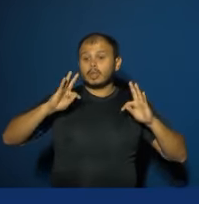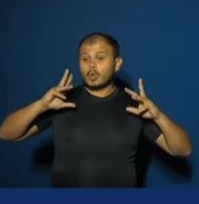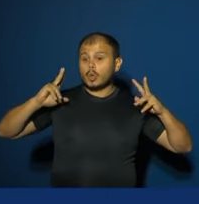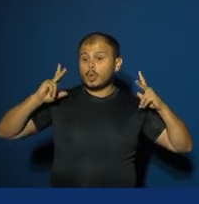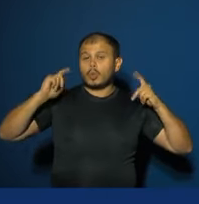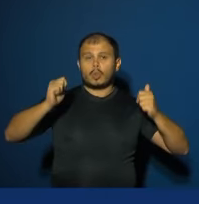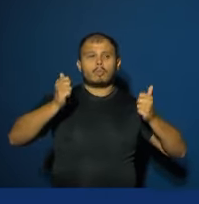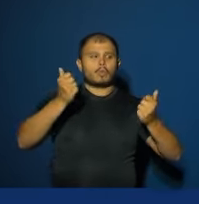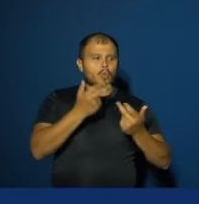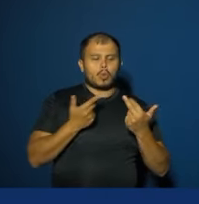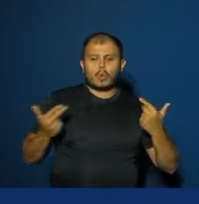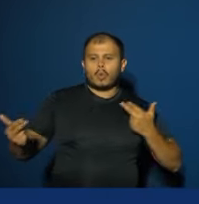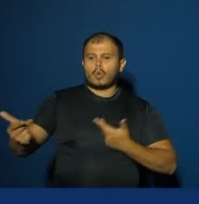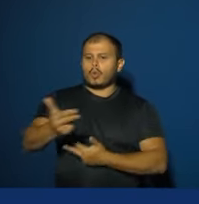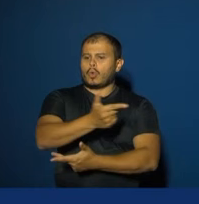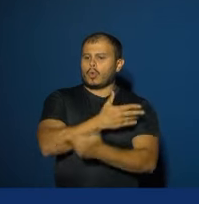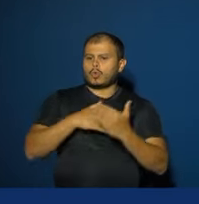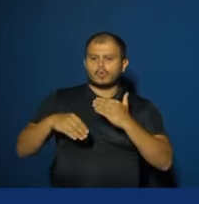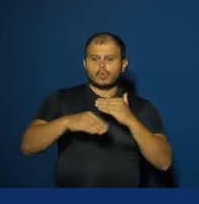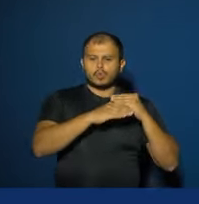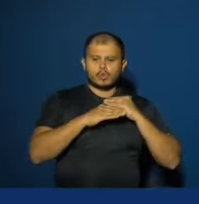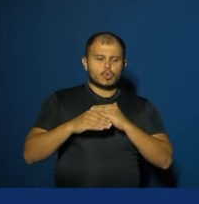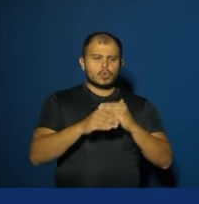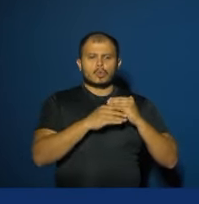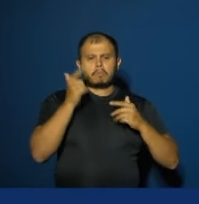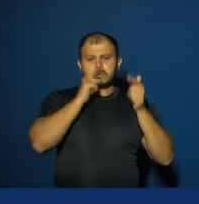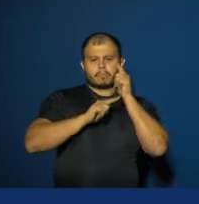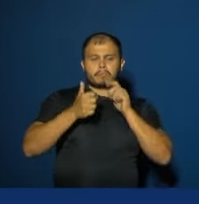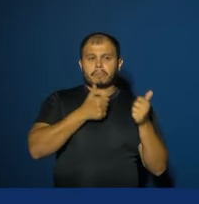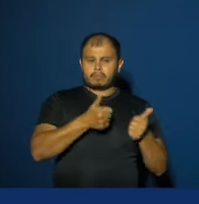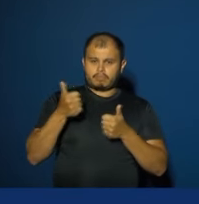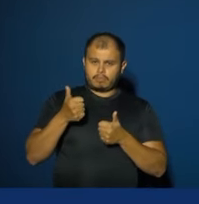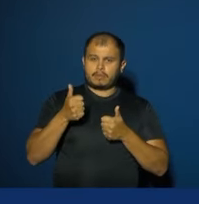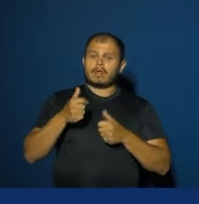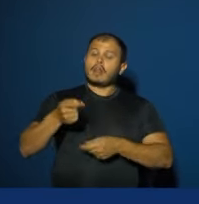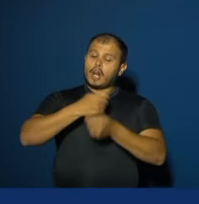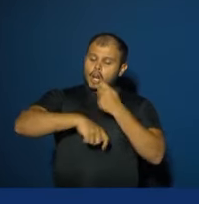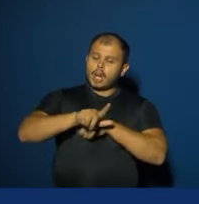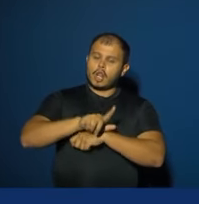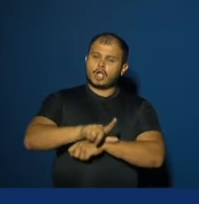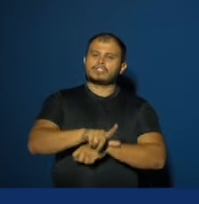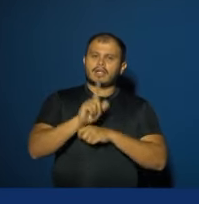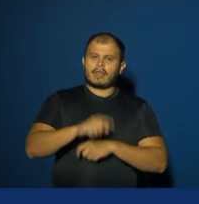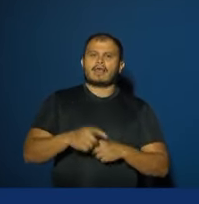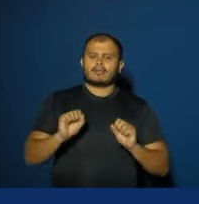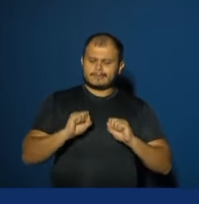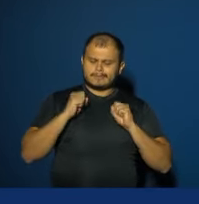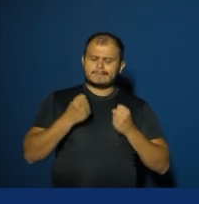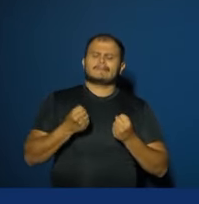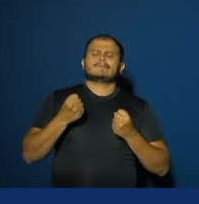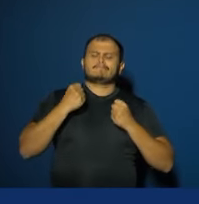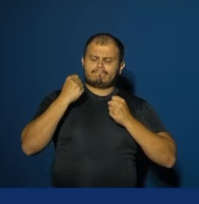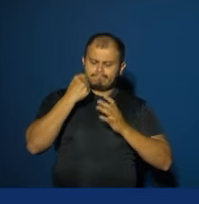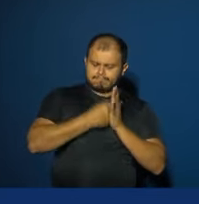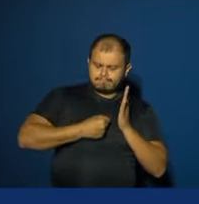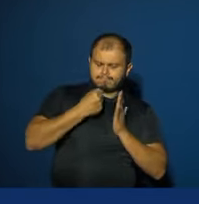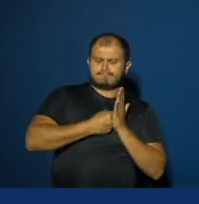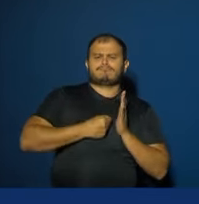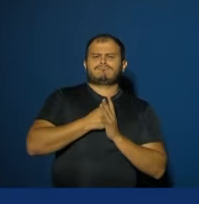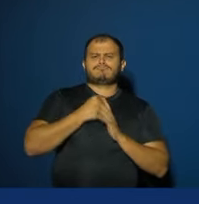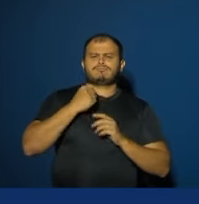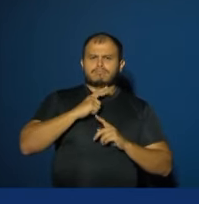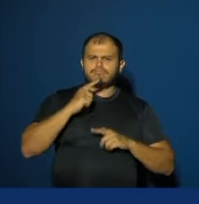se todos respirarem dentro daquele ecossistema então o logista é um guerreiro e é o nosso parceiro aí a gente tem que ser parceiro do do